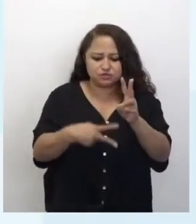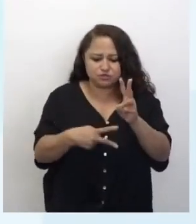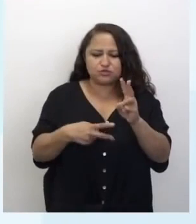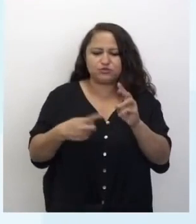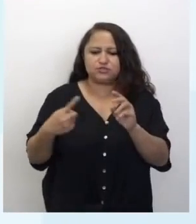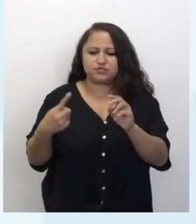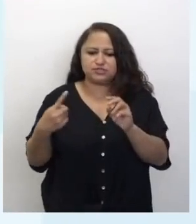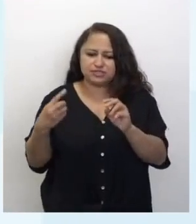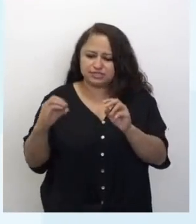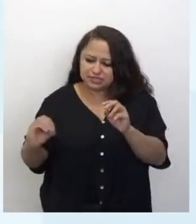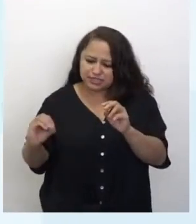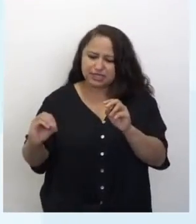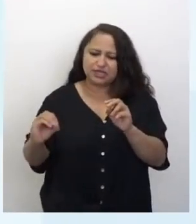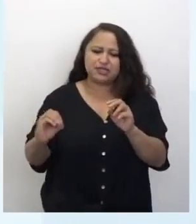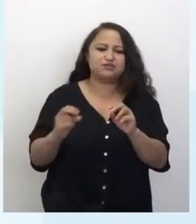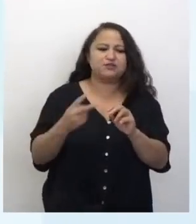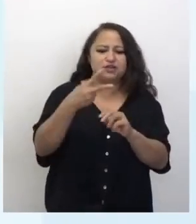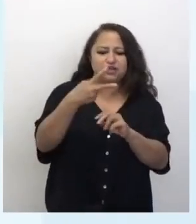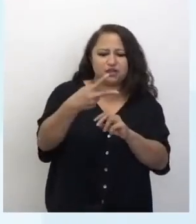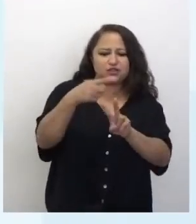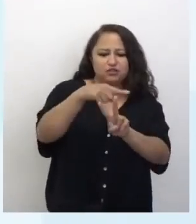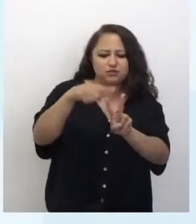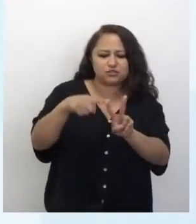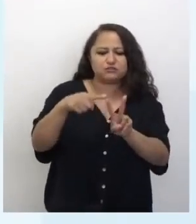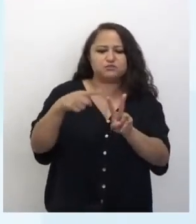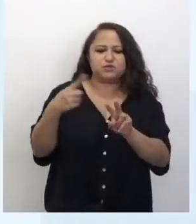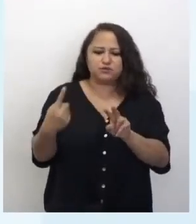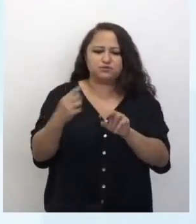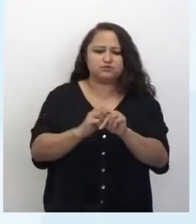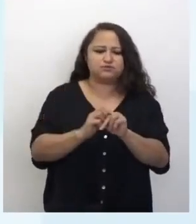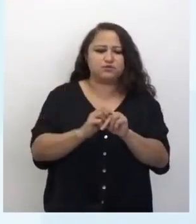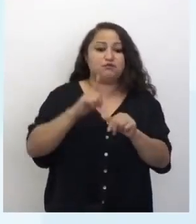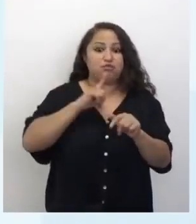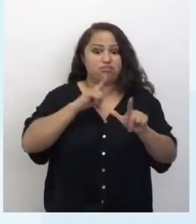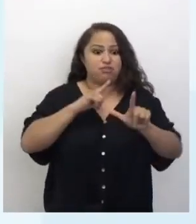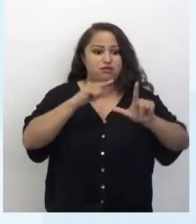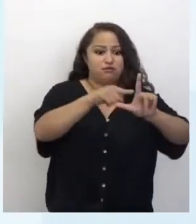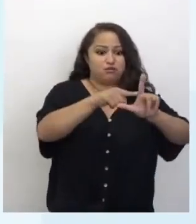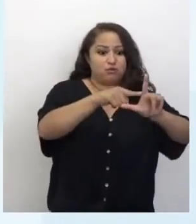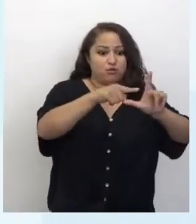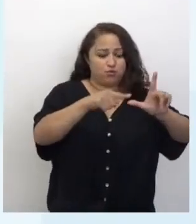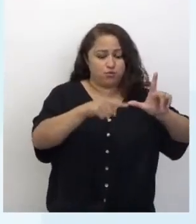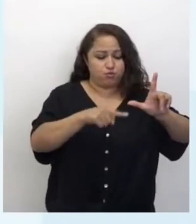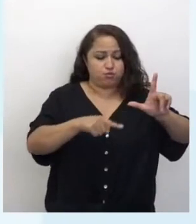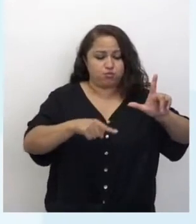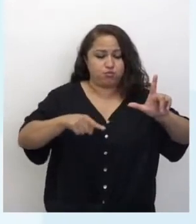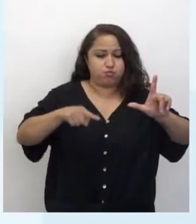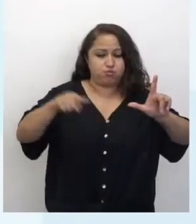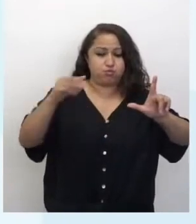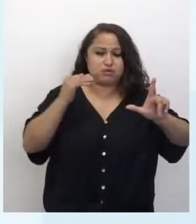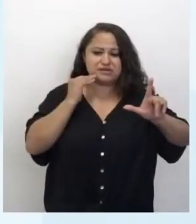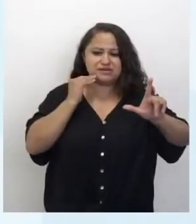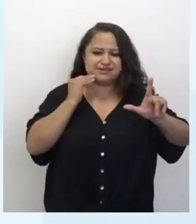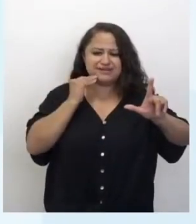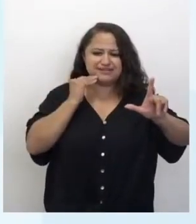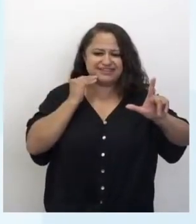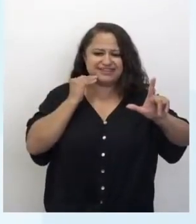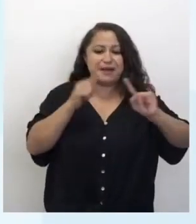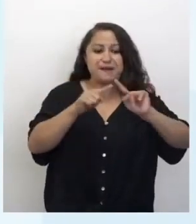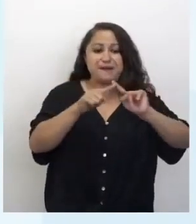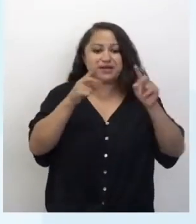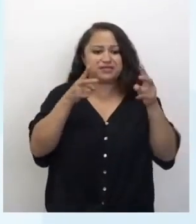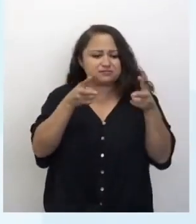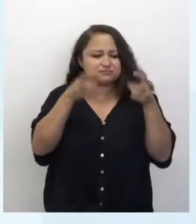1. Fazendo a nossa ondinha, que saiu meio torta, desculpa aí. Então, a gente percebe que a